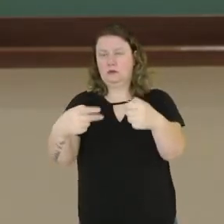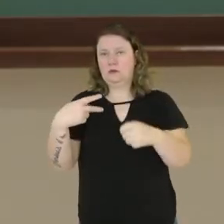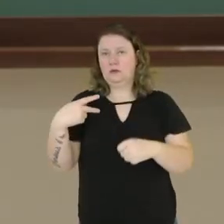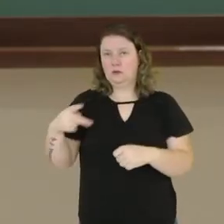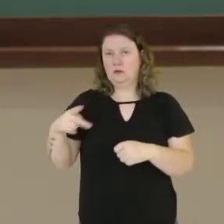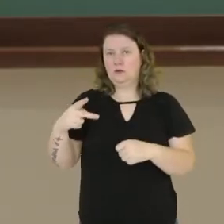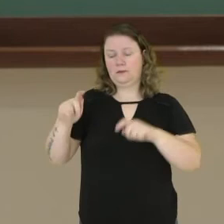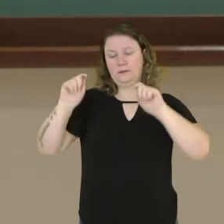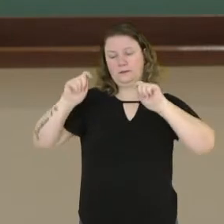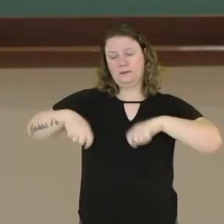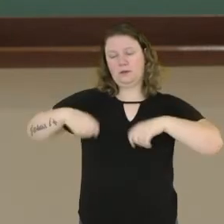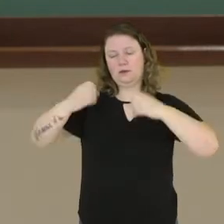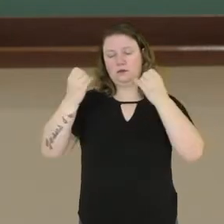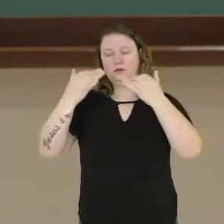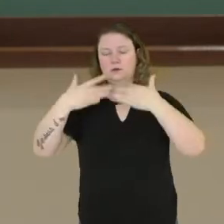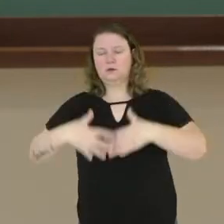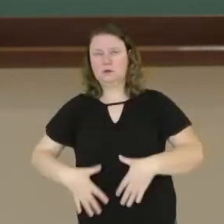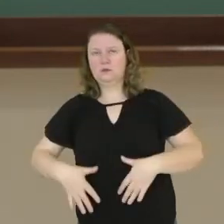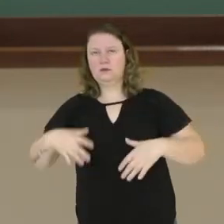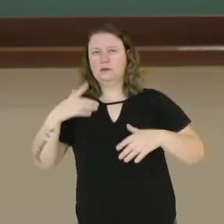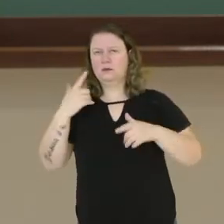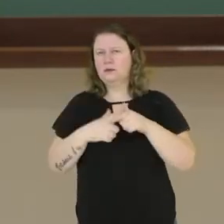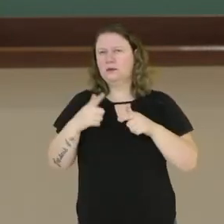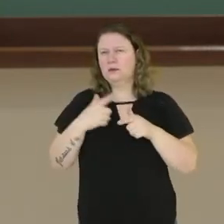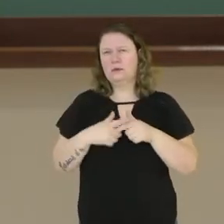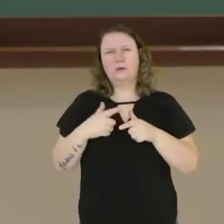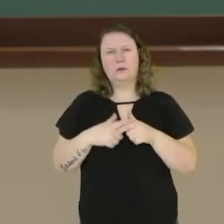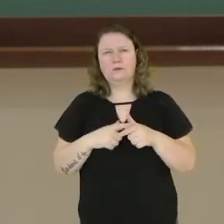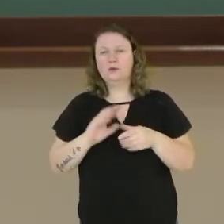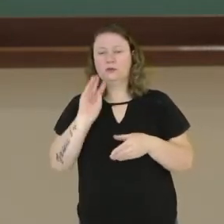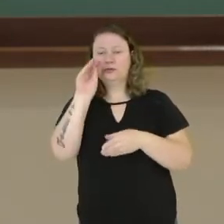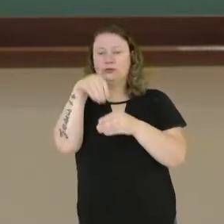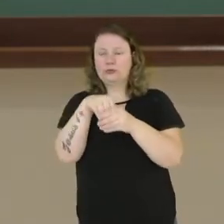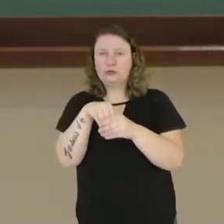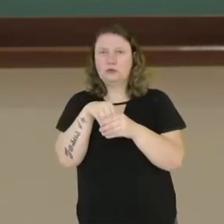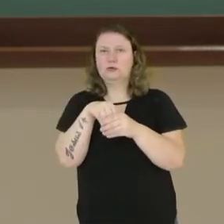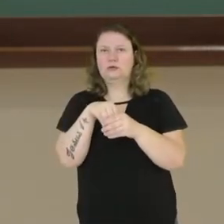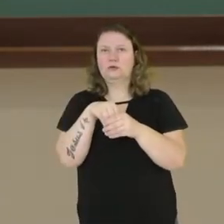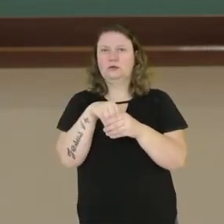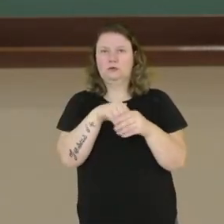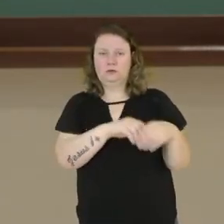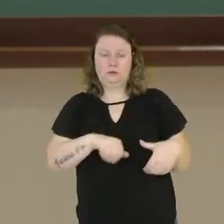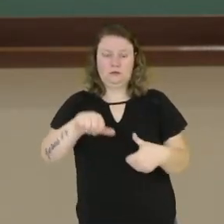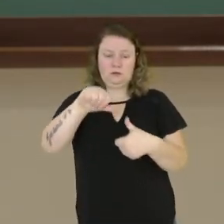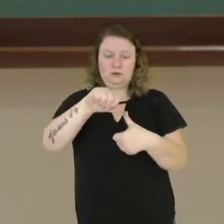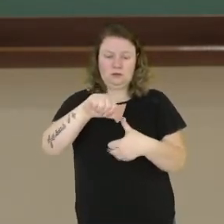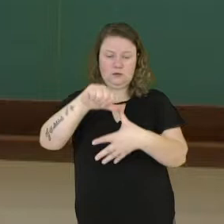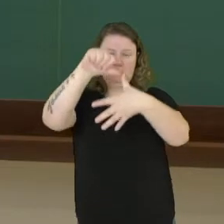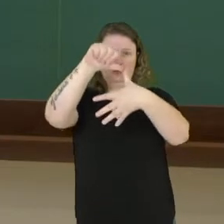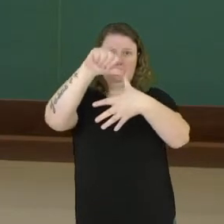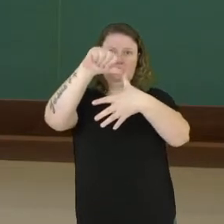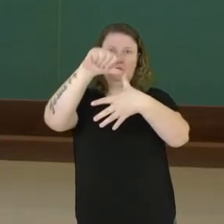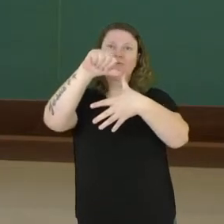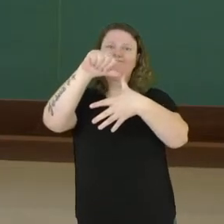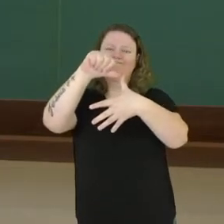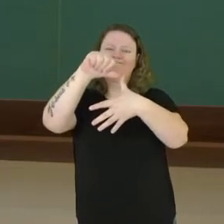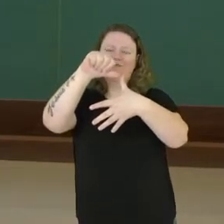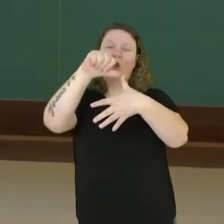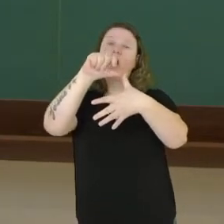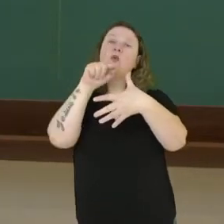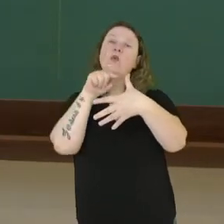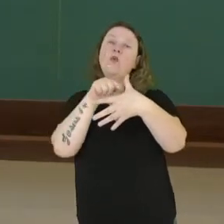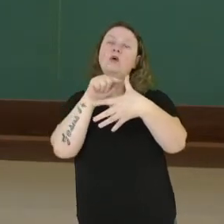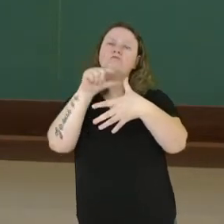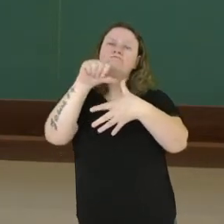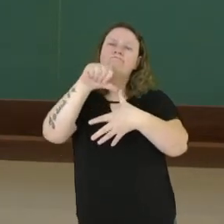ser explicada por várias divergências internas entre alguns países sul-americanos. Sim, porque a Guerra do Paraguai,